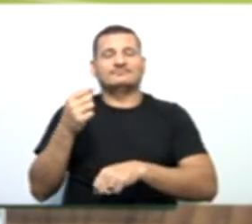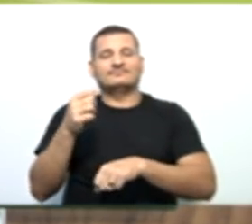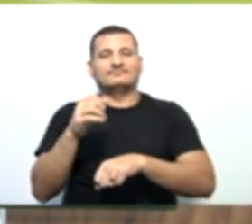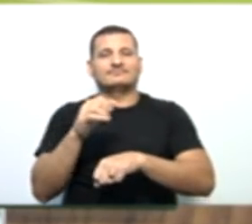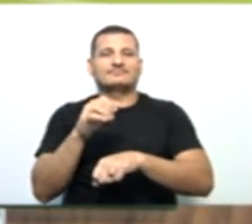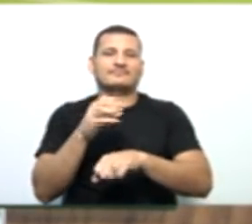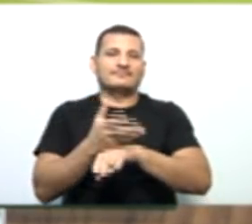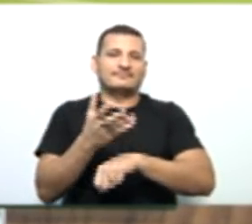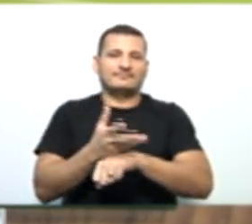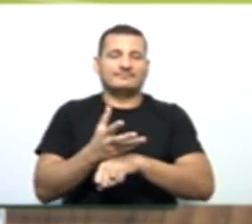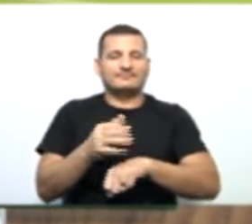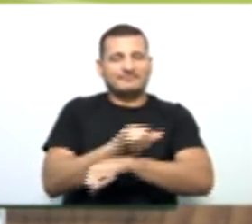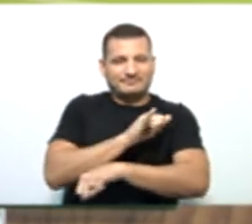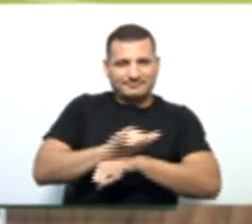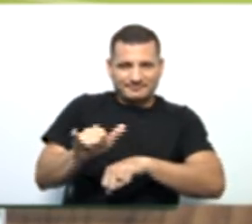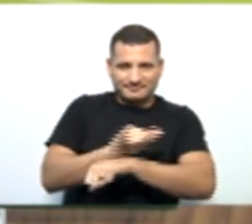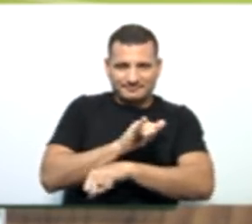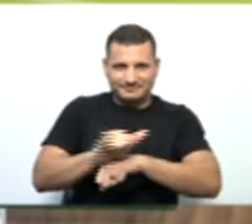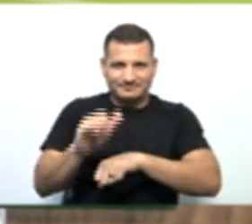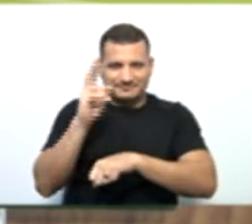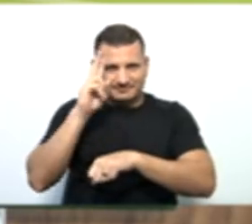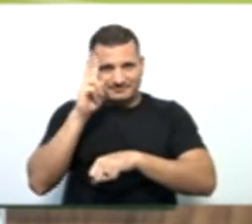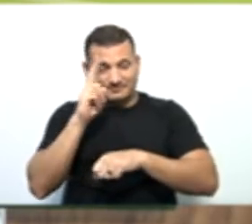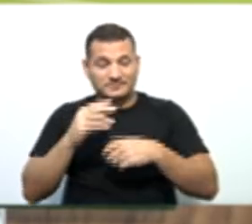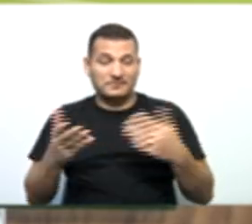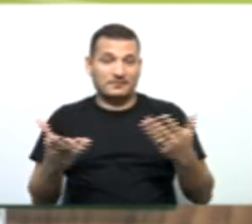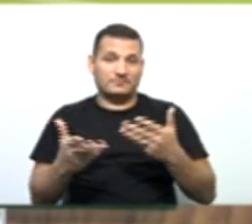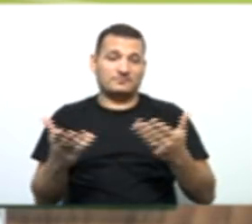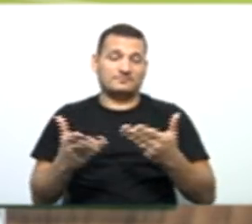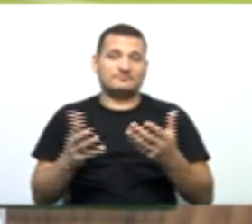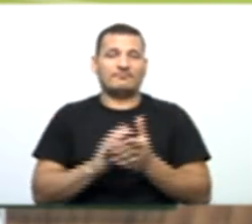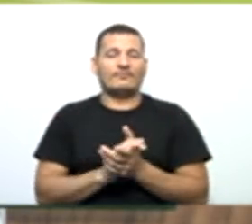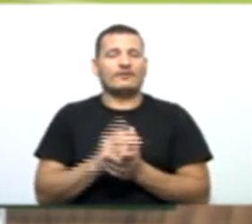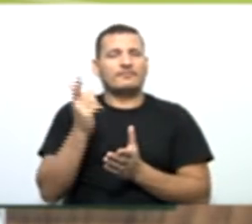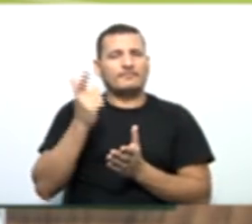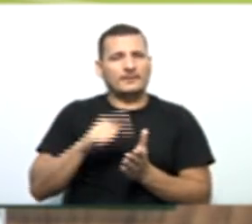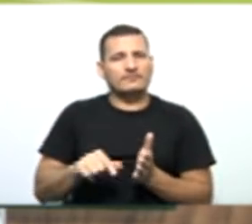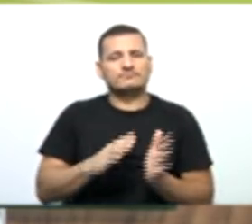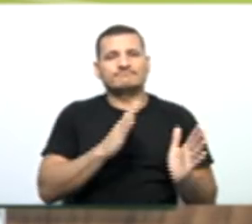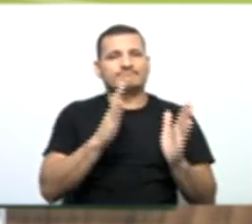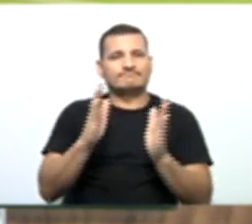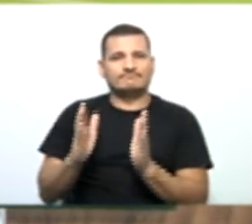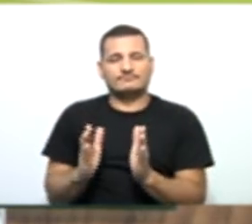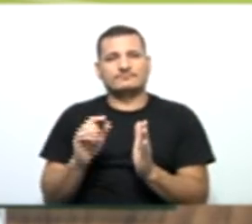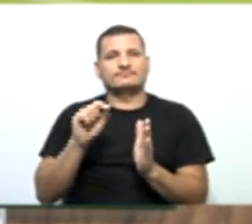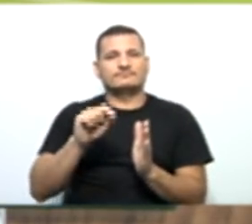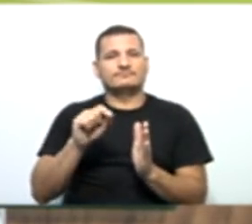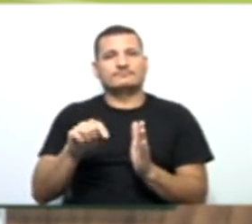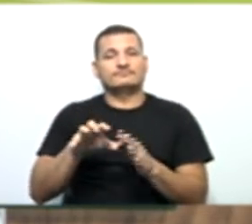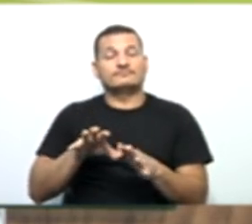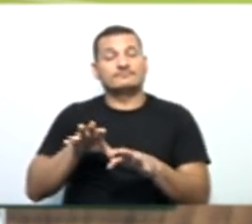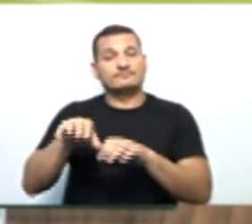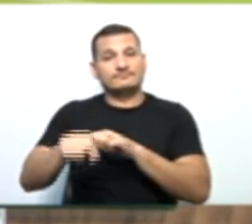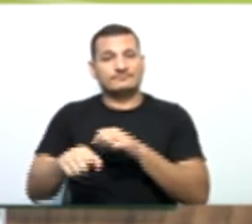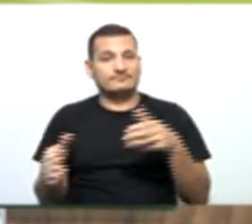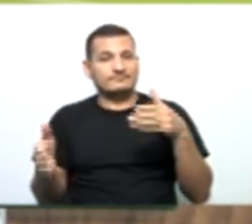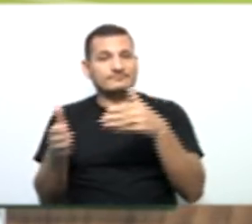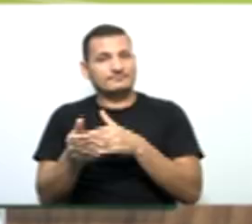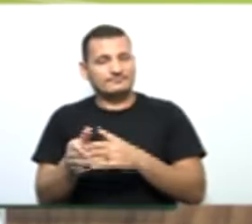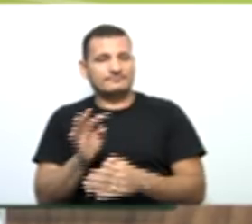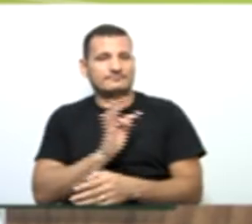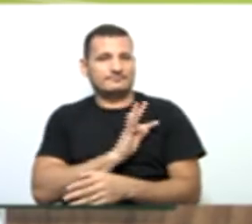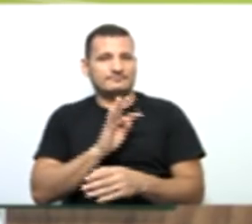nós fizemos juntos, e agora a gente está já, mais uma etapa cumprida e rumo à nossa formatura, em